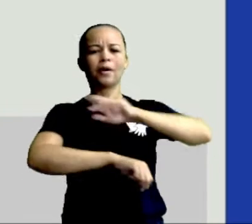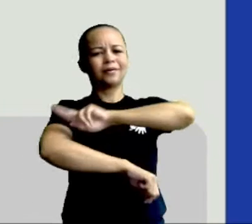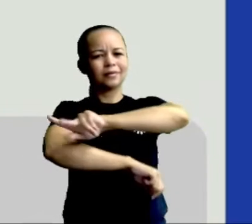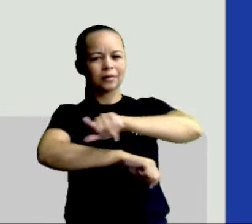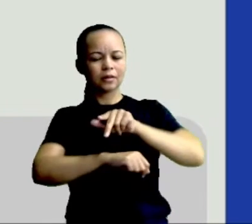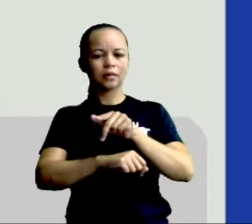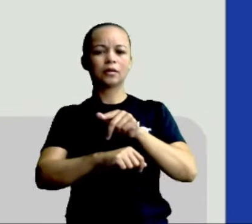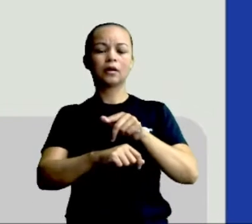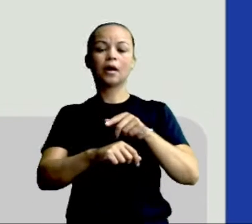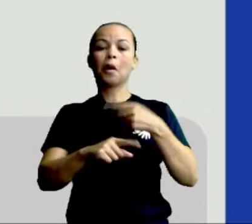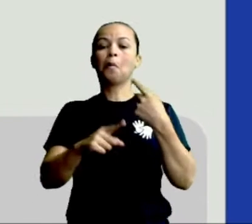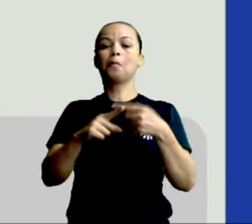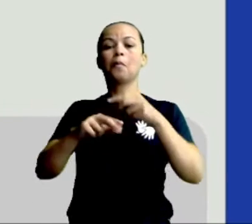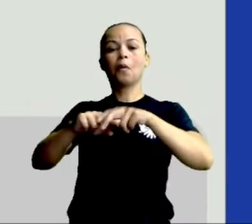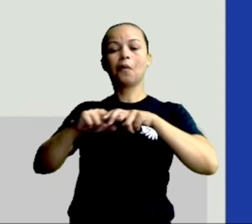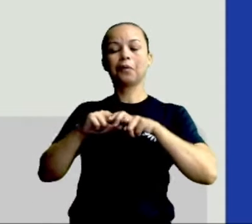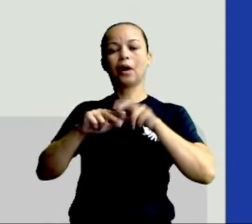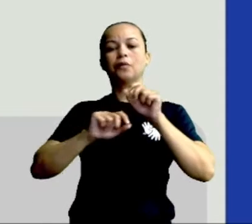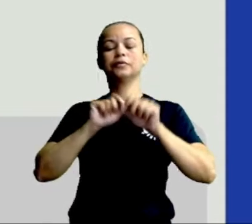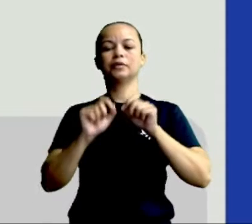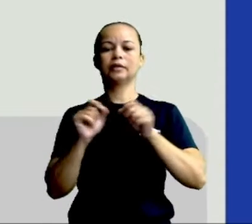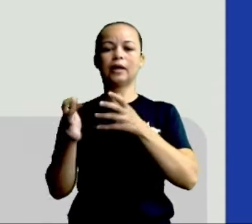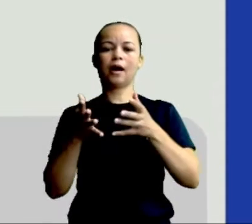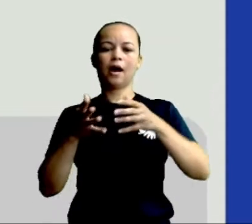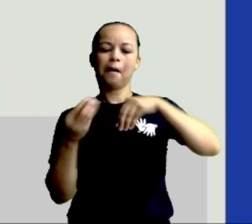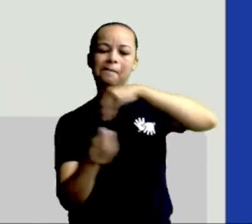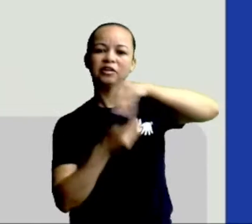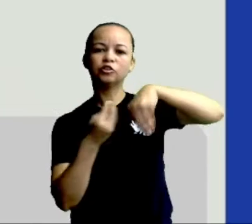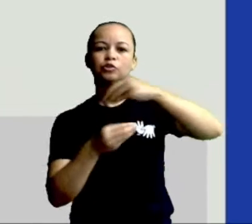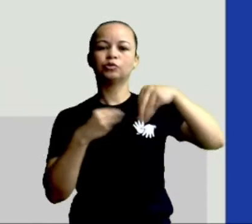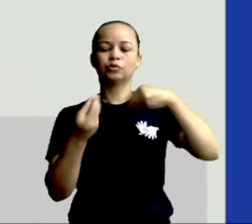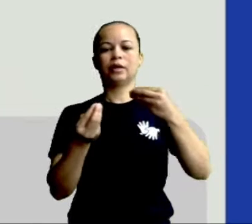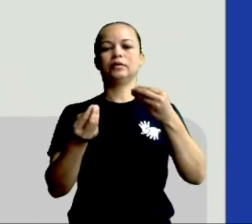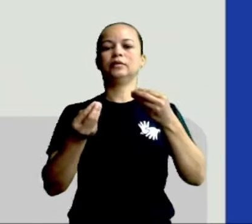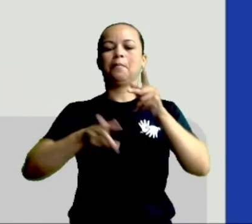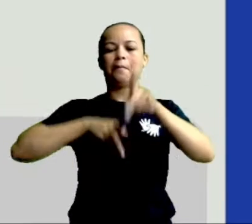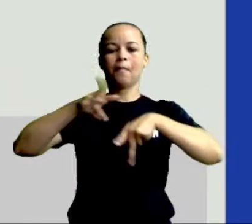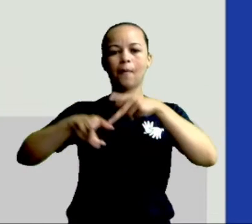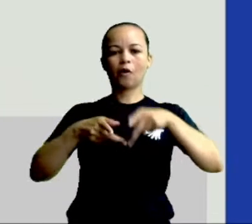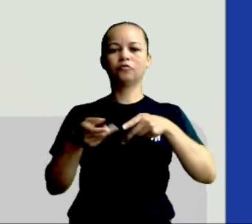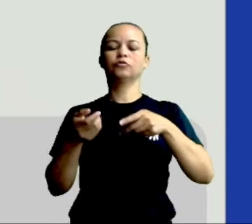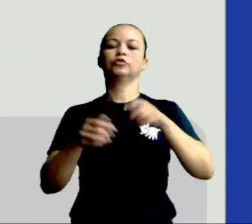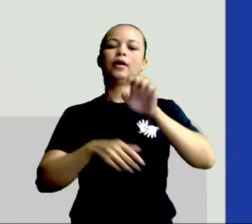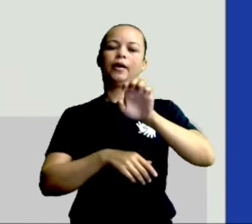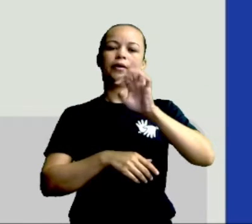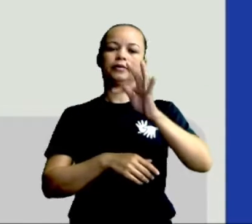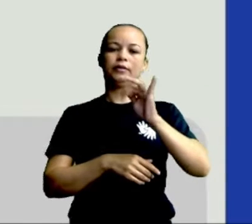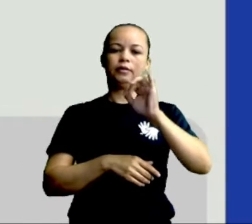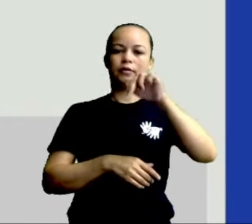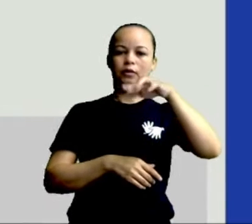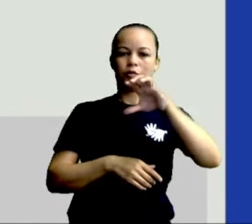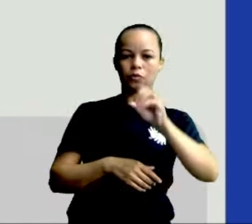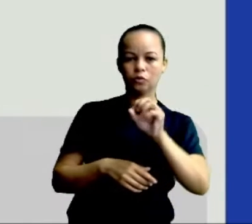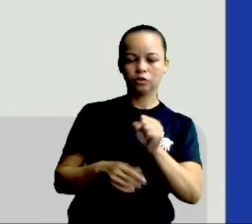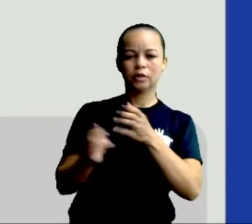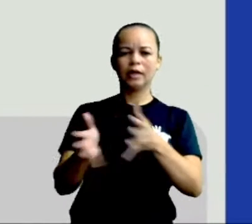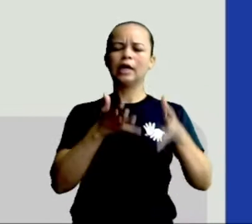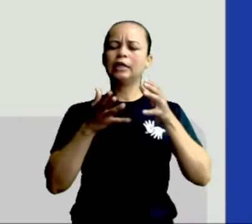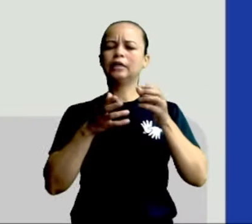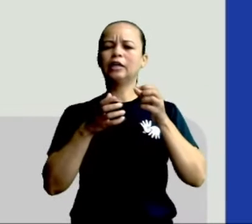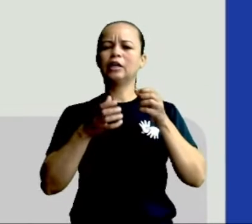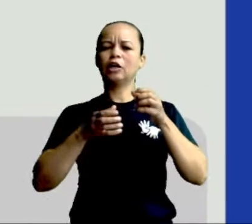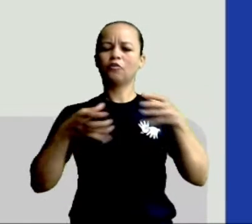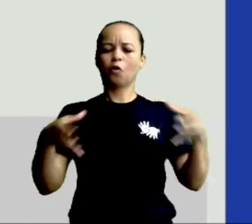miscigenação justamente por causa dessa mistura de povos étnicos que formaram, que construíram a